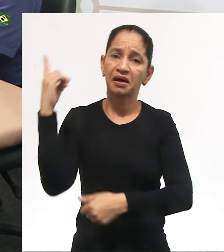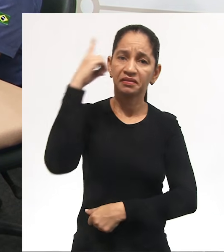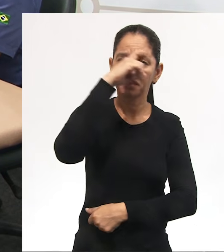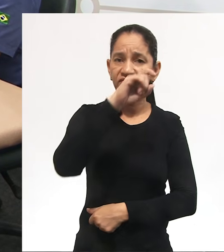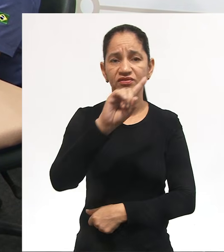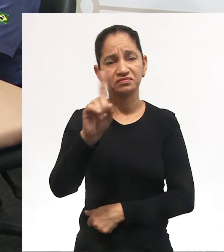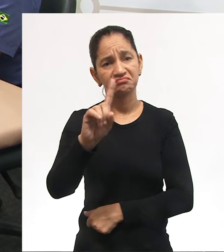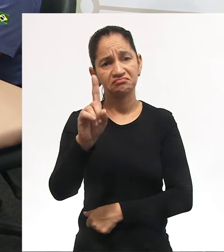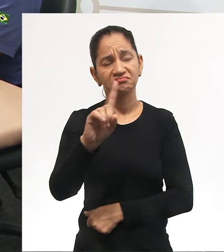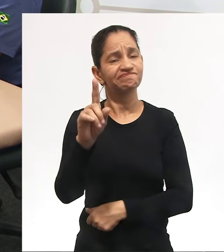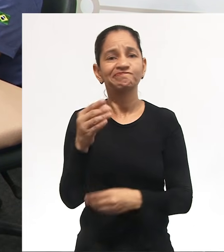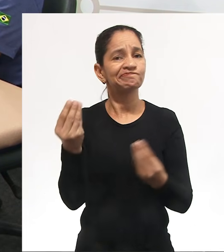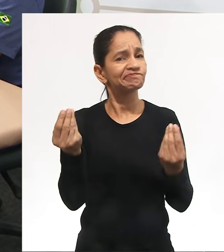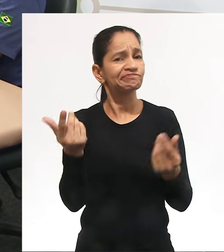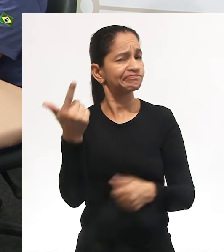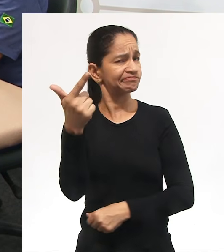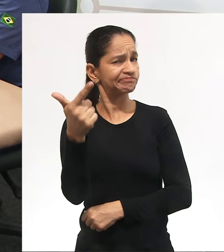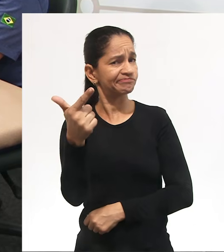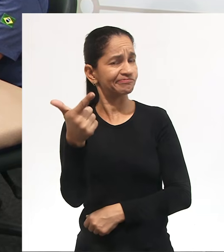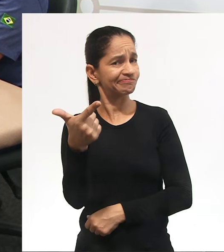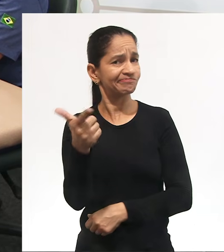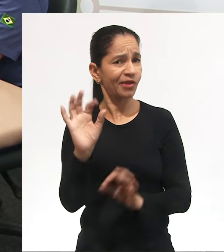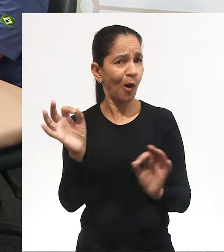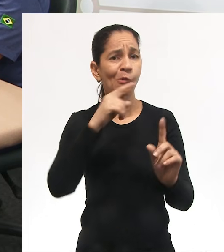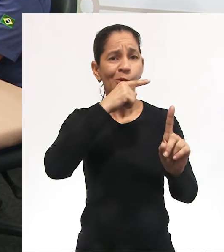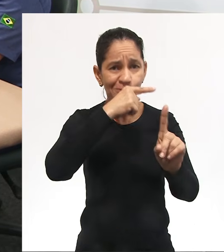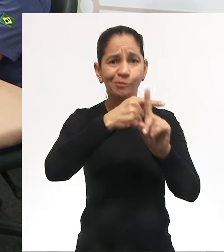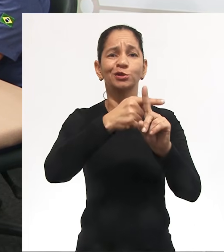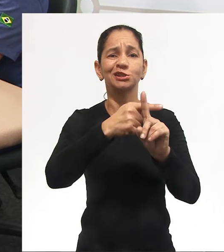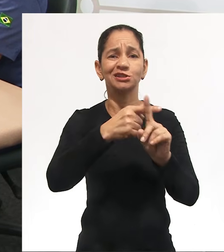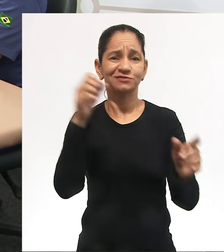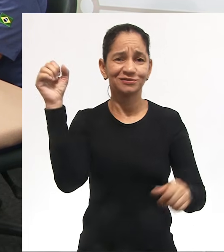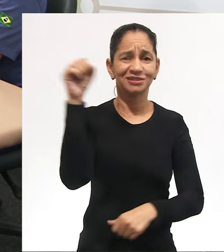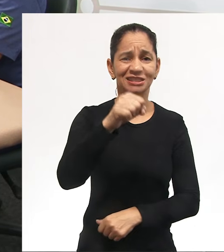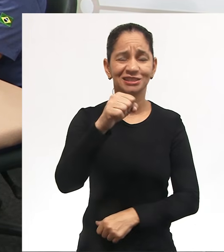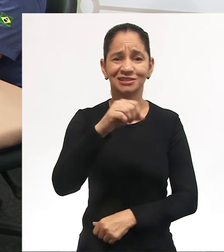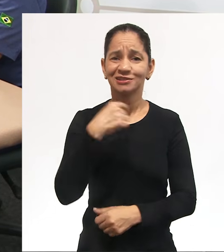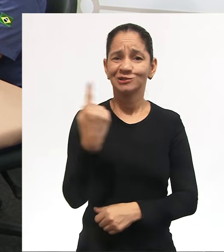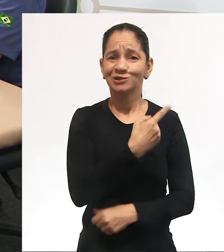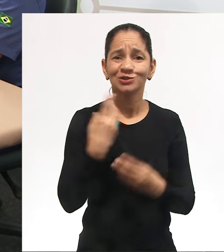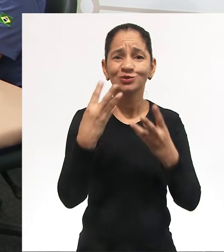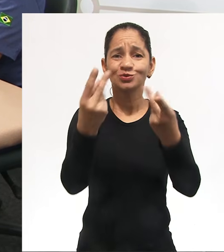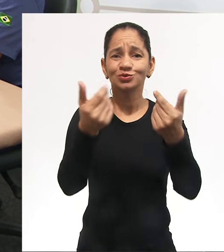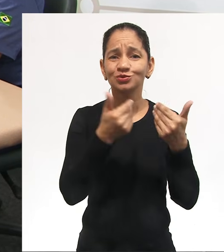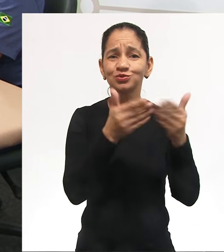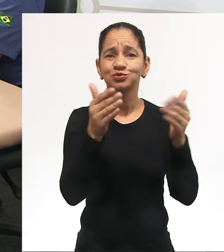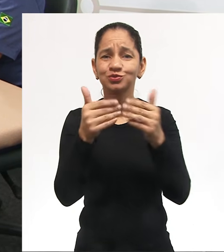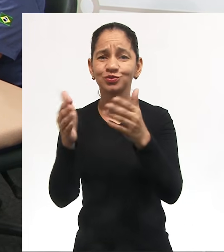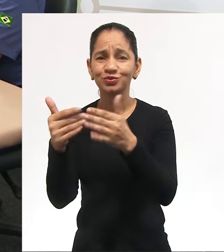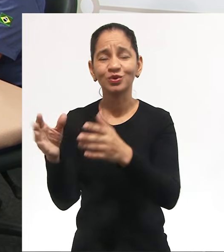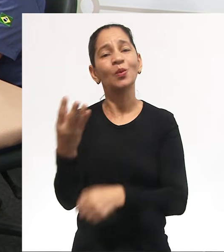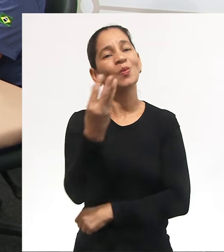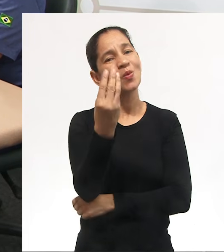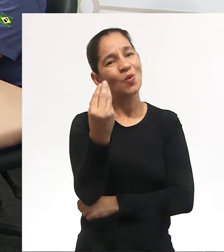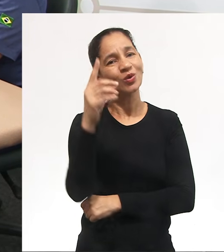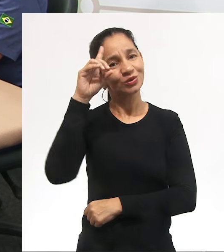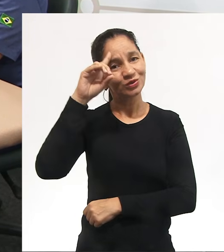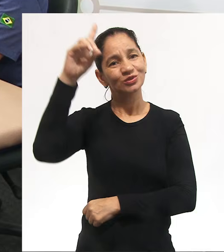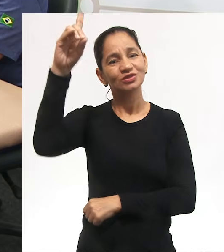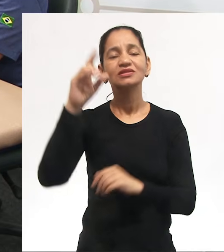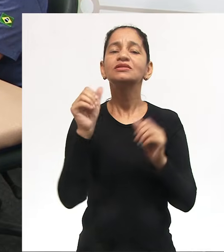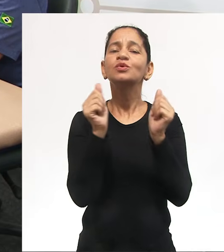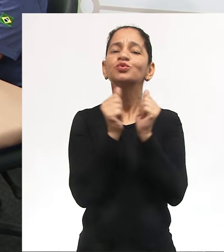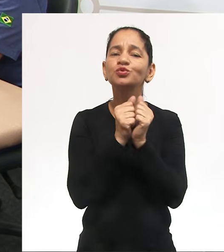junto teve dificuldade assim. Eu acho que Então que bom, porque é, o Pois projeto foram é. abrindo porque portas